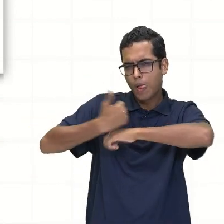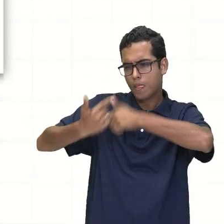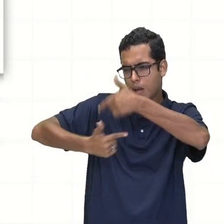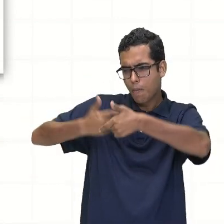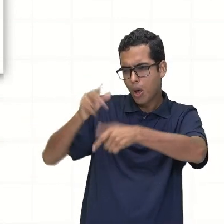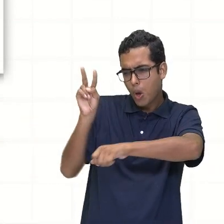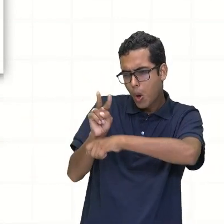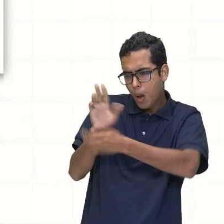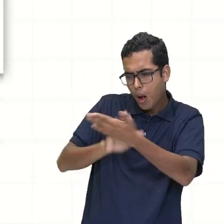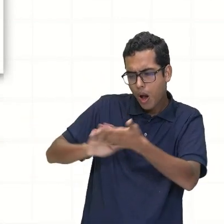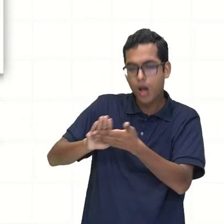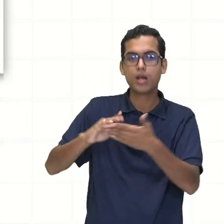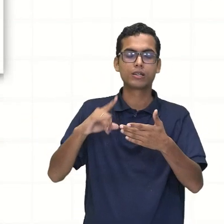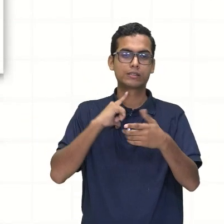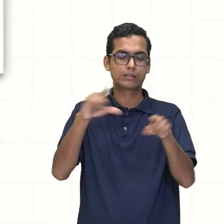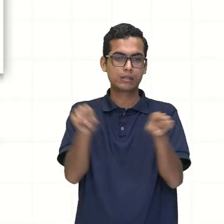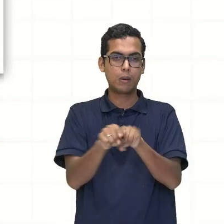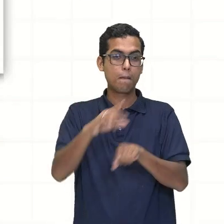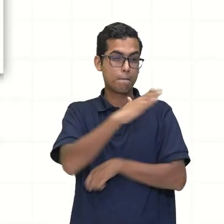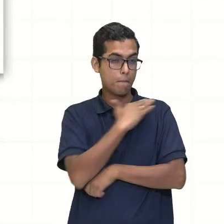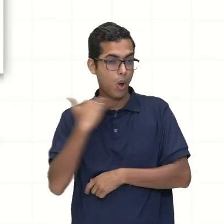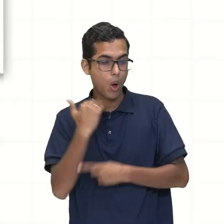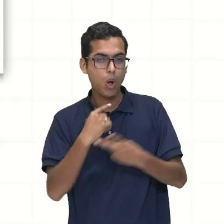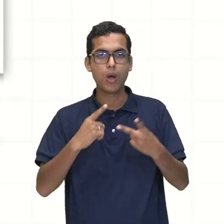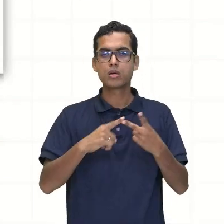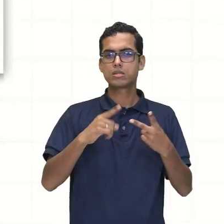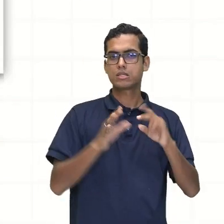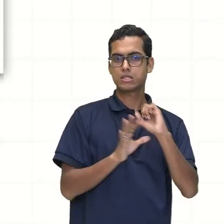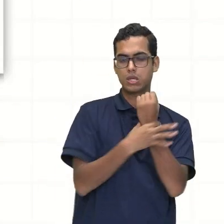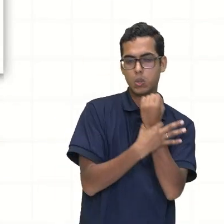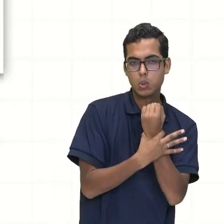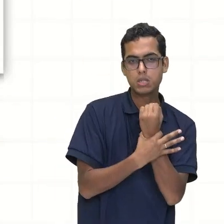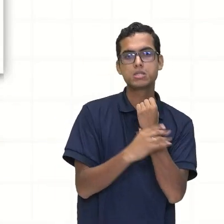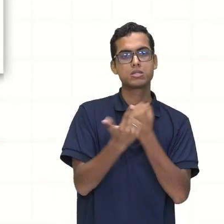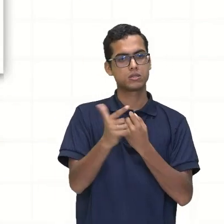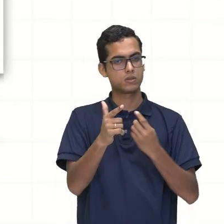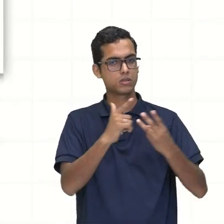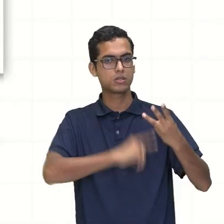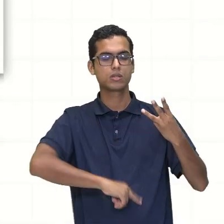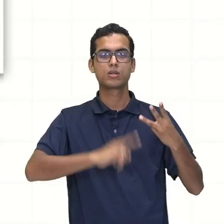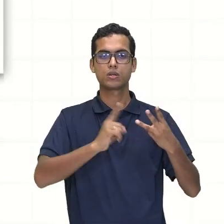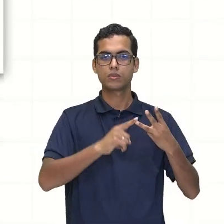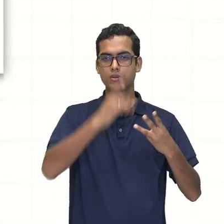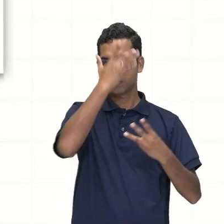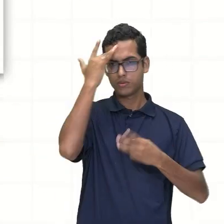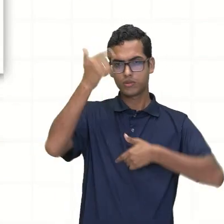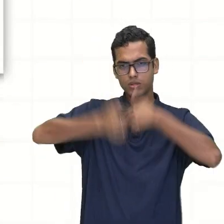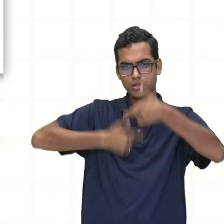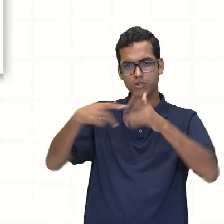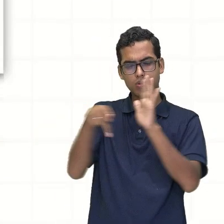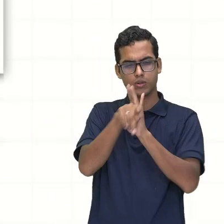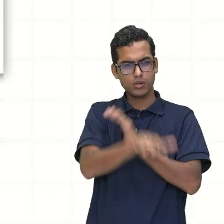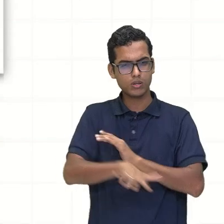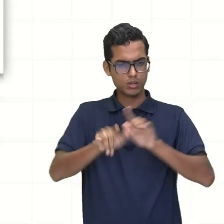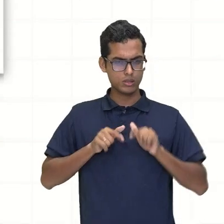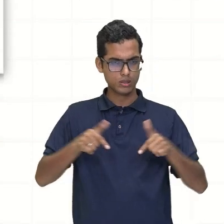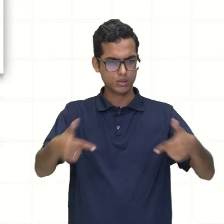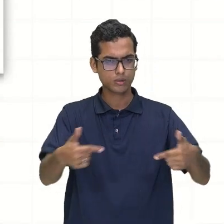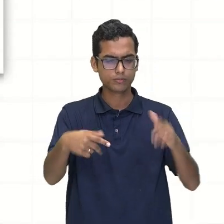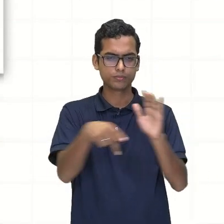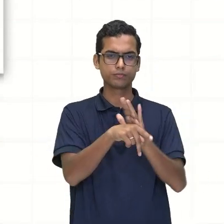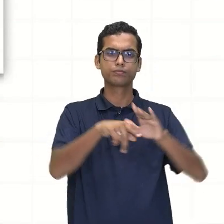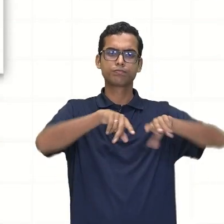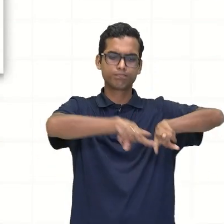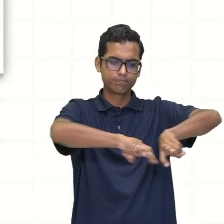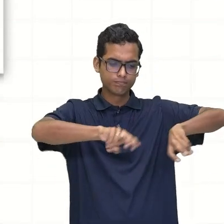com mortes, feridos, né? Comprometimento da segurança das pessoas que trabalham com essa atividade, né? Então também